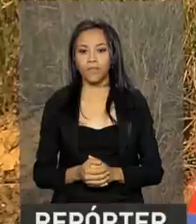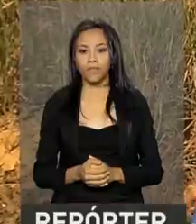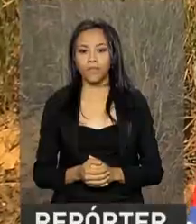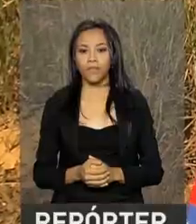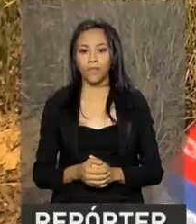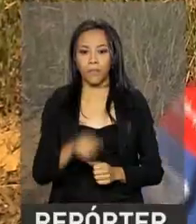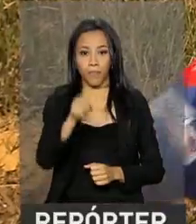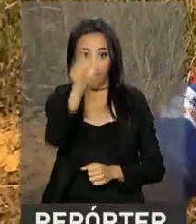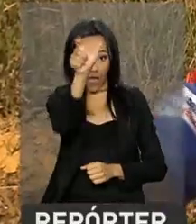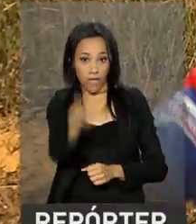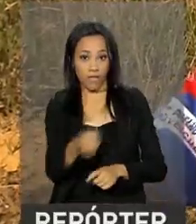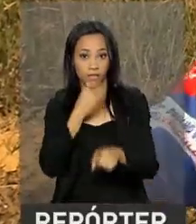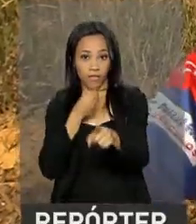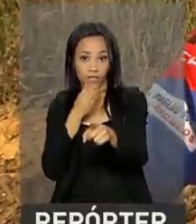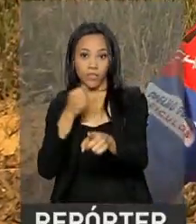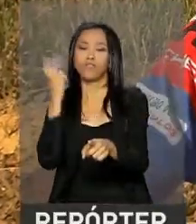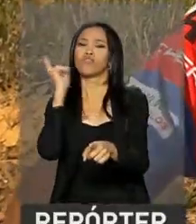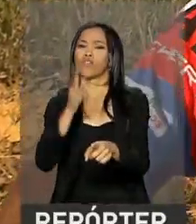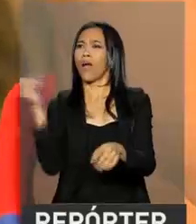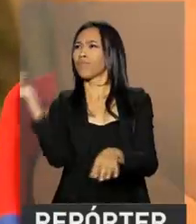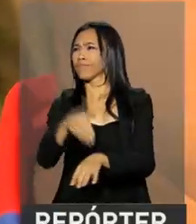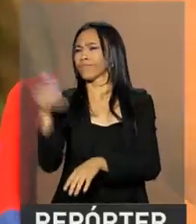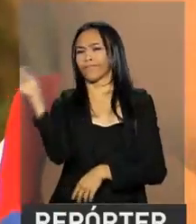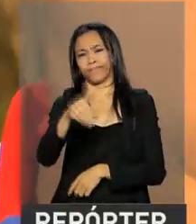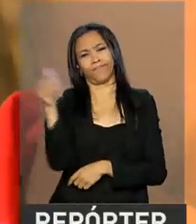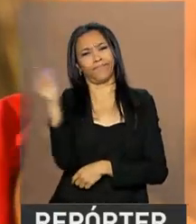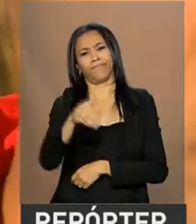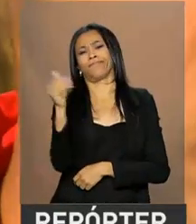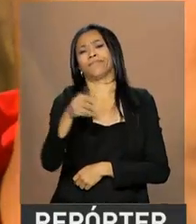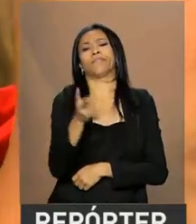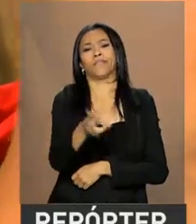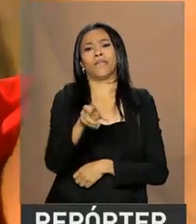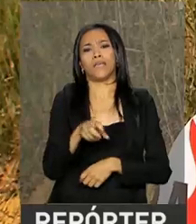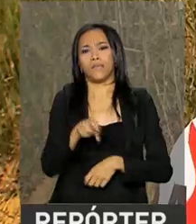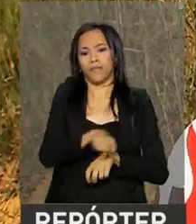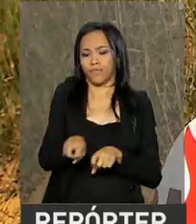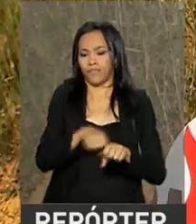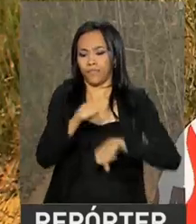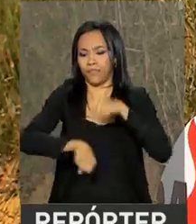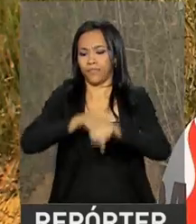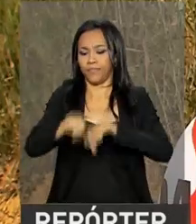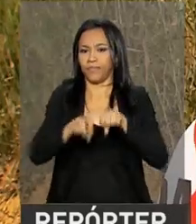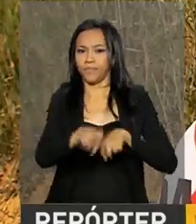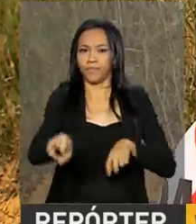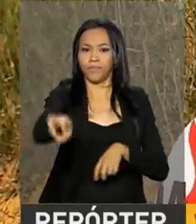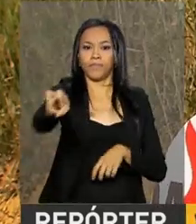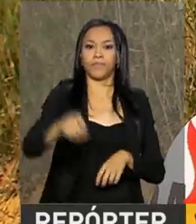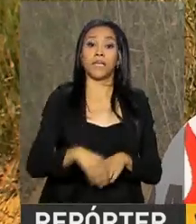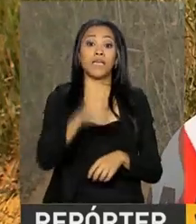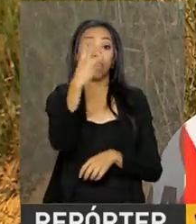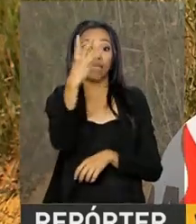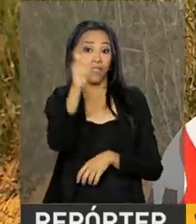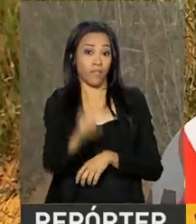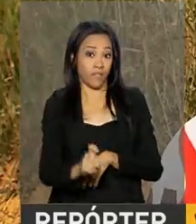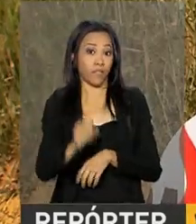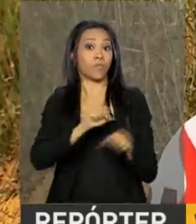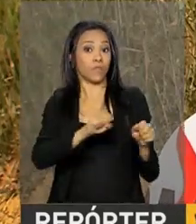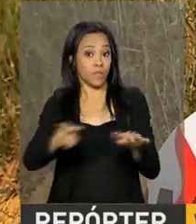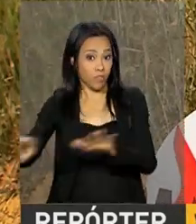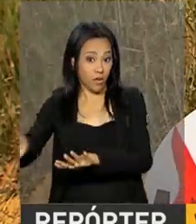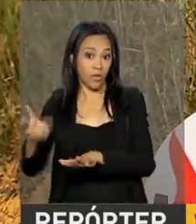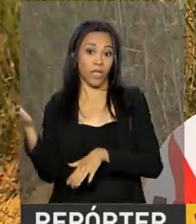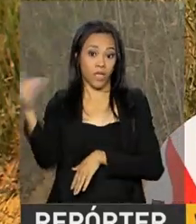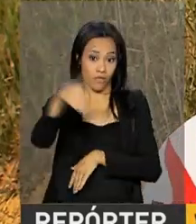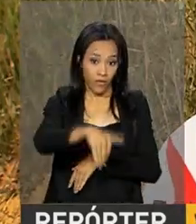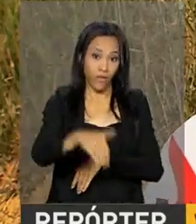O Wellington é vizinho do parque e já virou freguês dos passeios de bike na área. Mais ou menos umas 3 vezes por semana. Eu fico